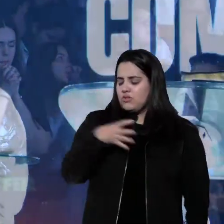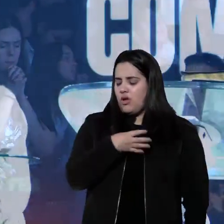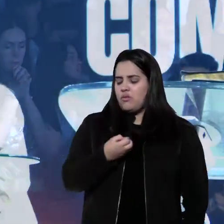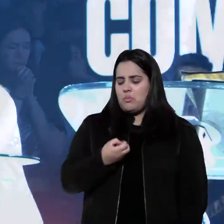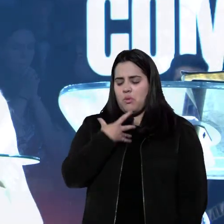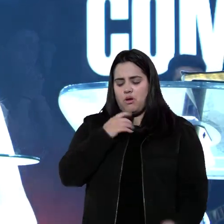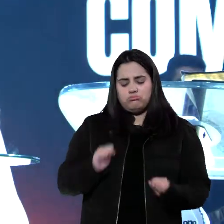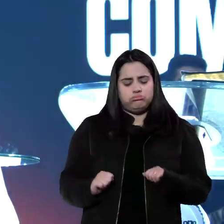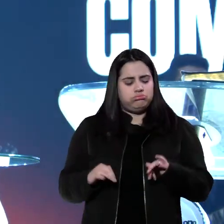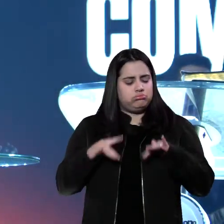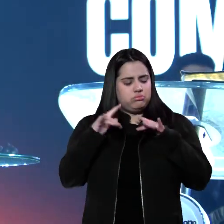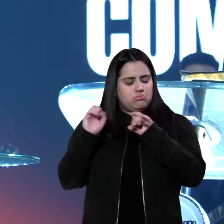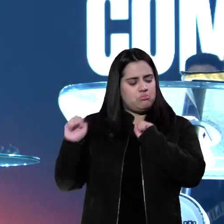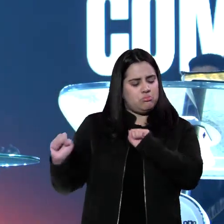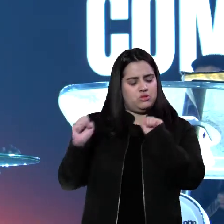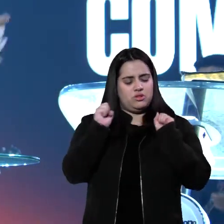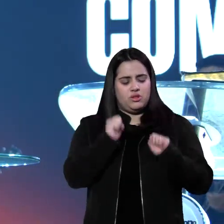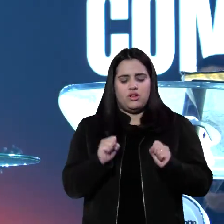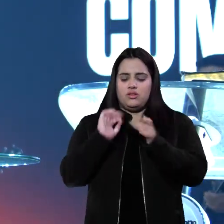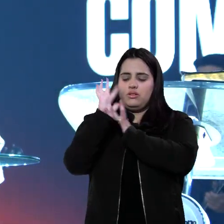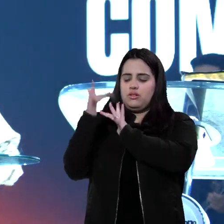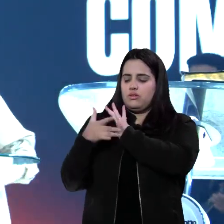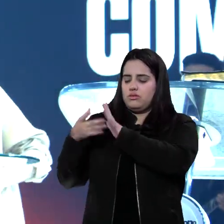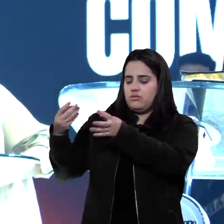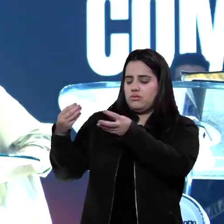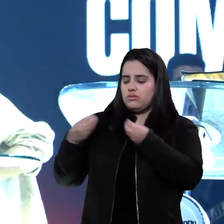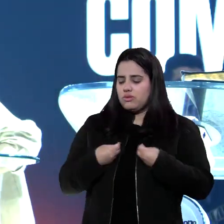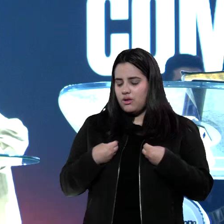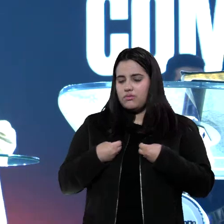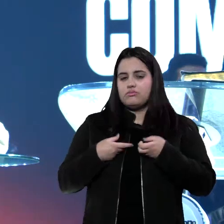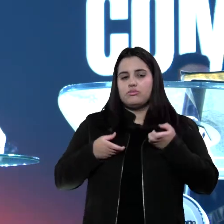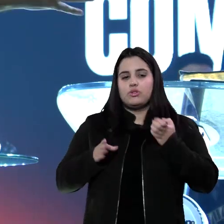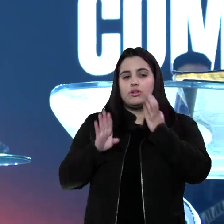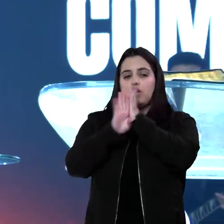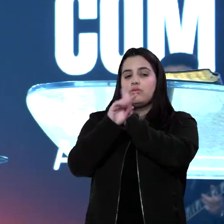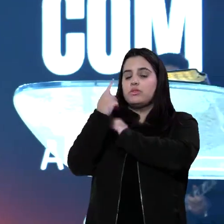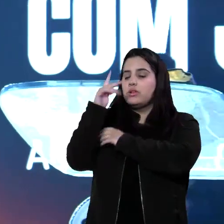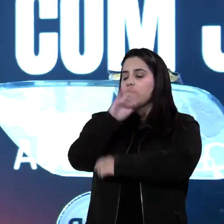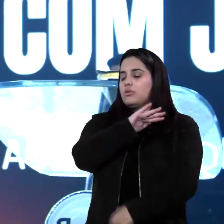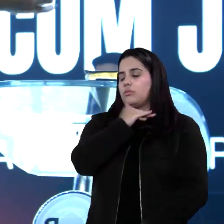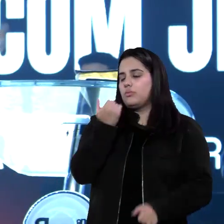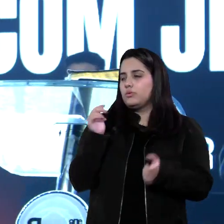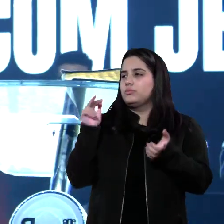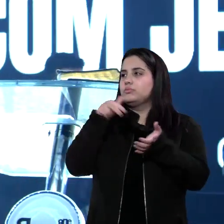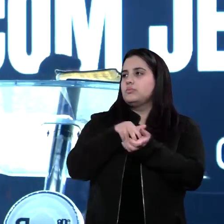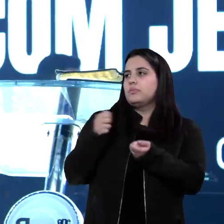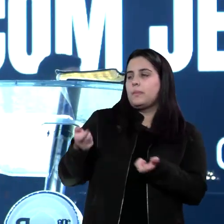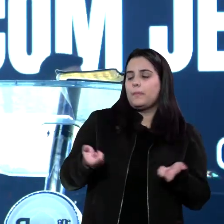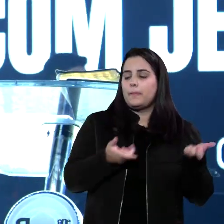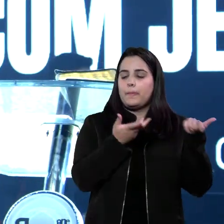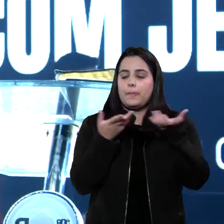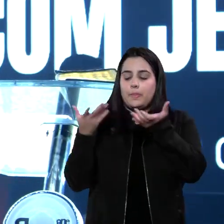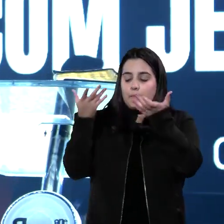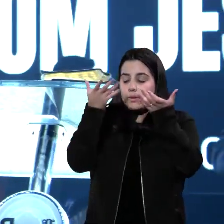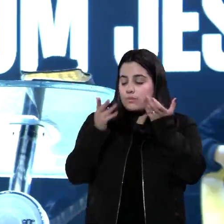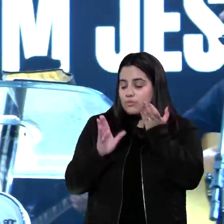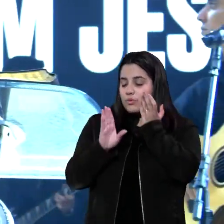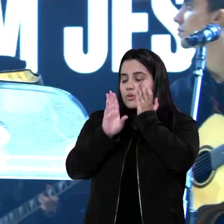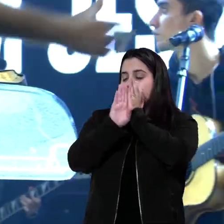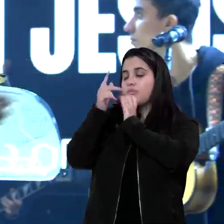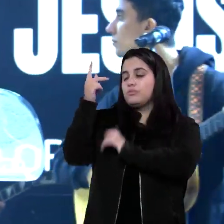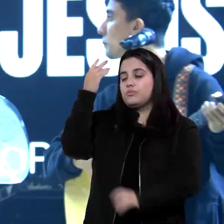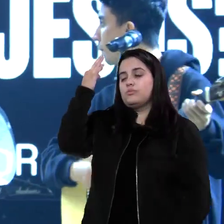abundante, poderosa, que Jesus nos deu, através da sua morte e ressurreição na cruz, através do